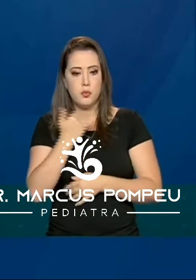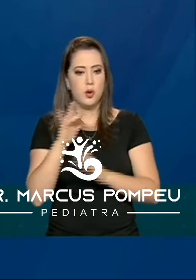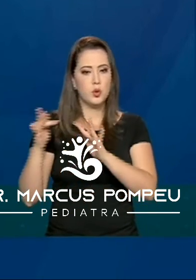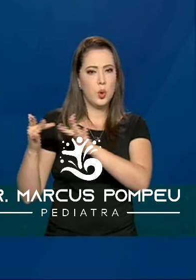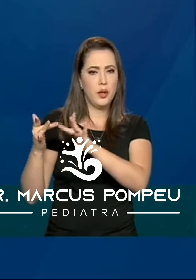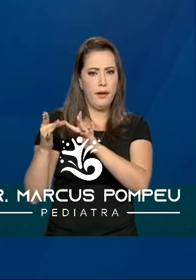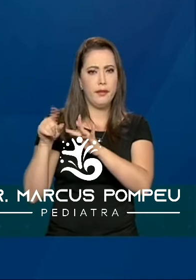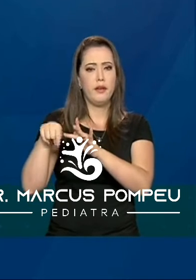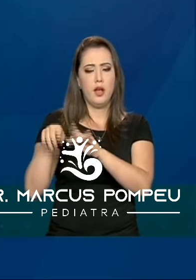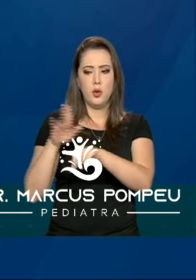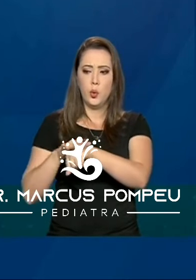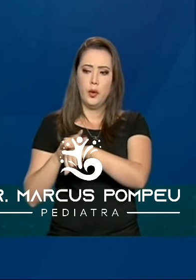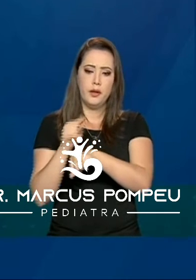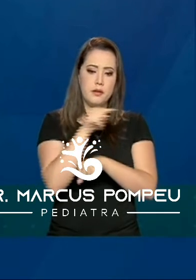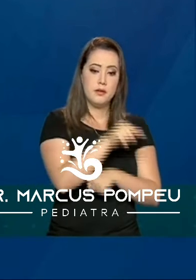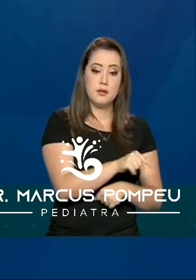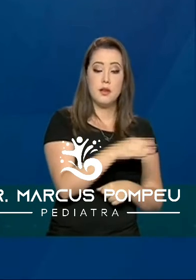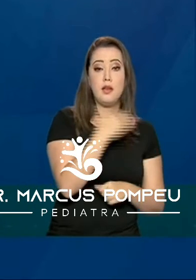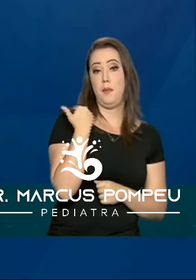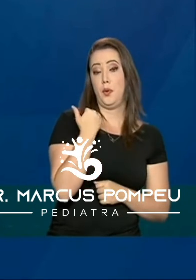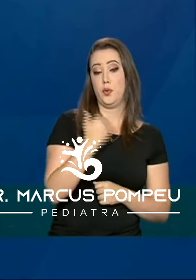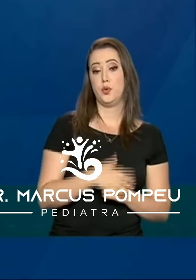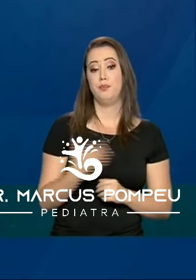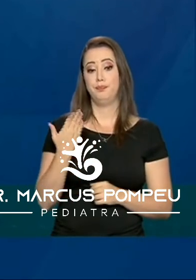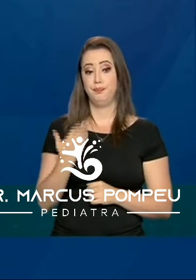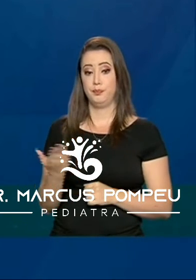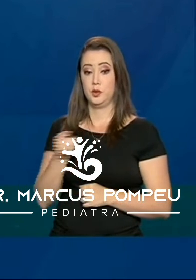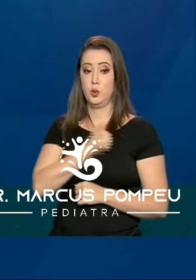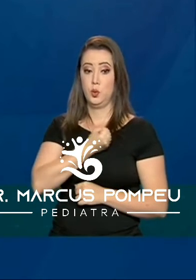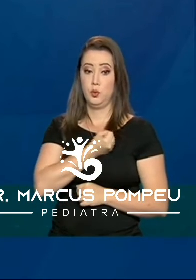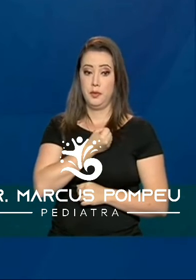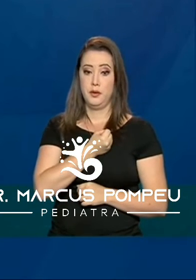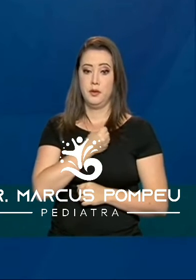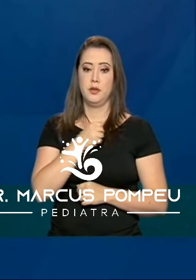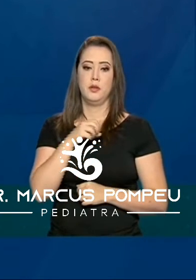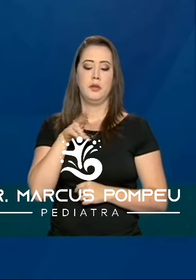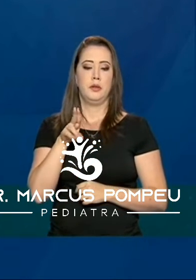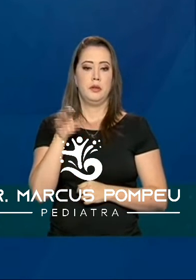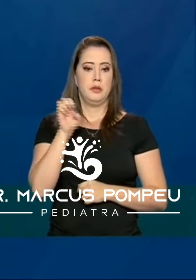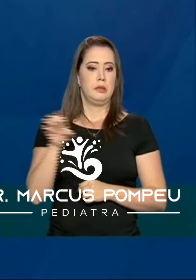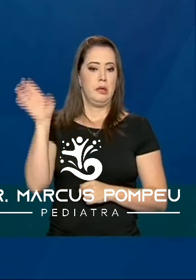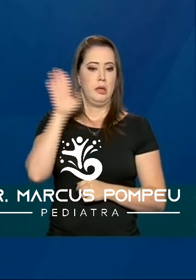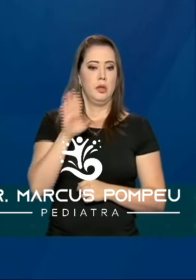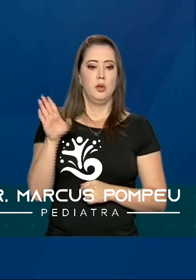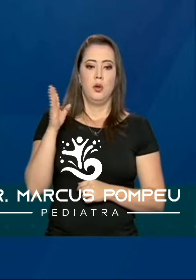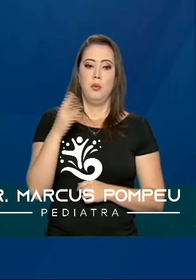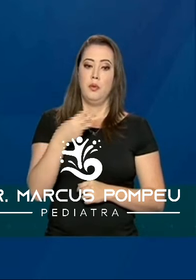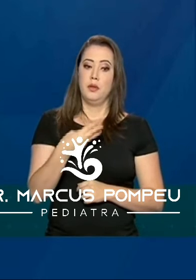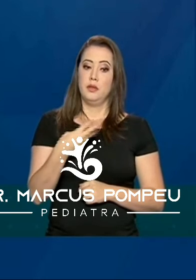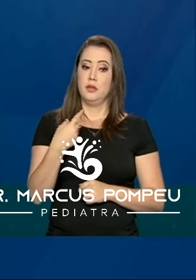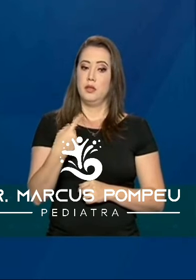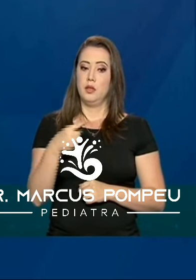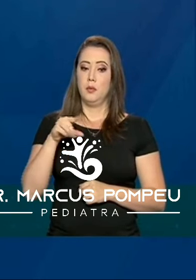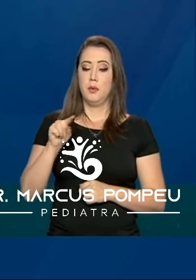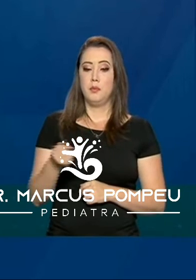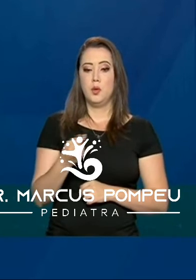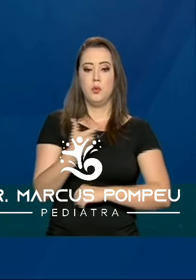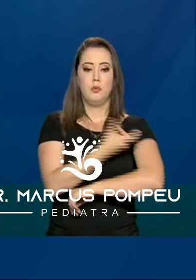doença. E aqui os números do UA, que já são 32 mil mortes, isso daí é de dezembro, já subiu mais ainda.